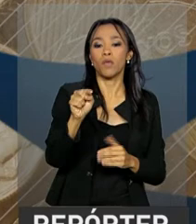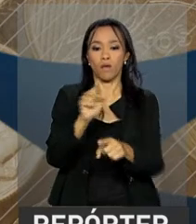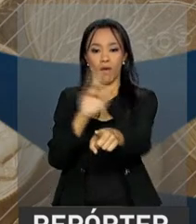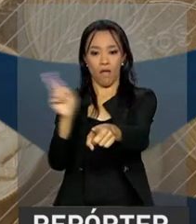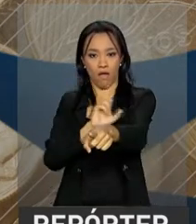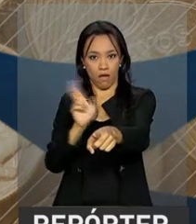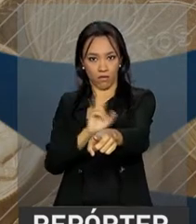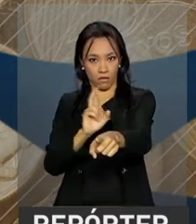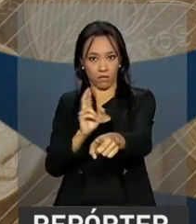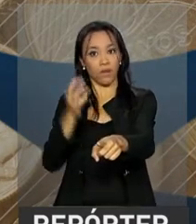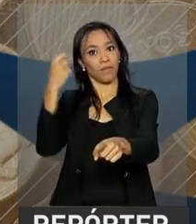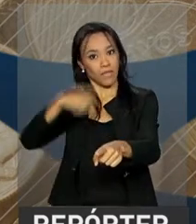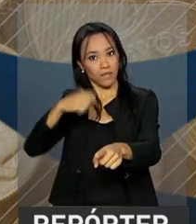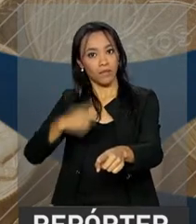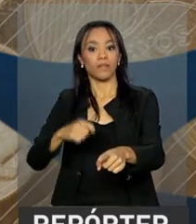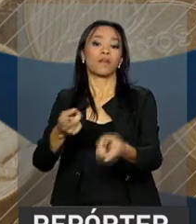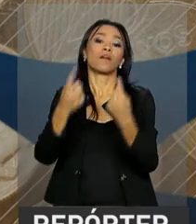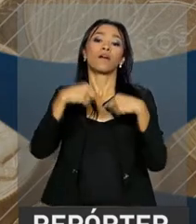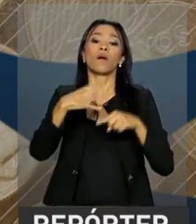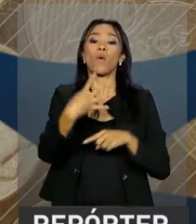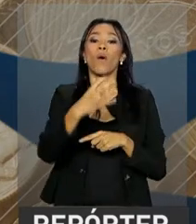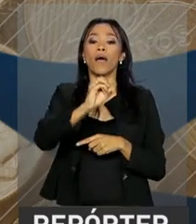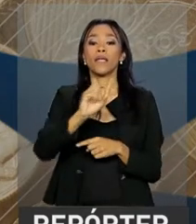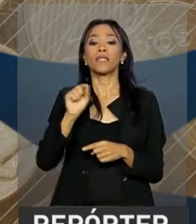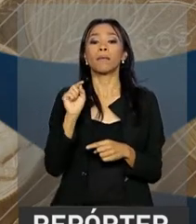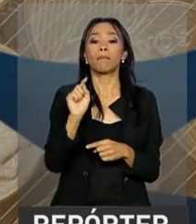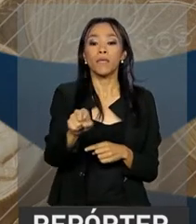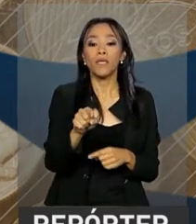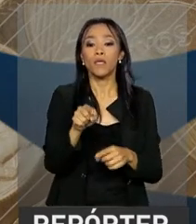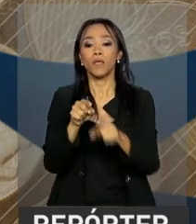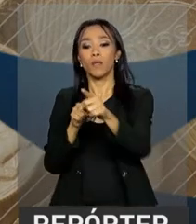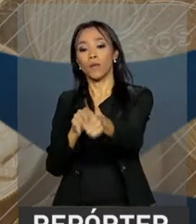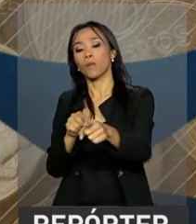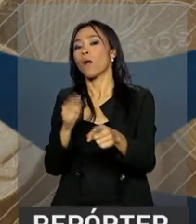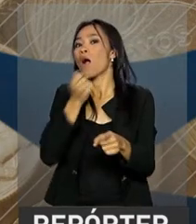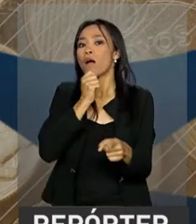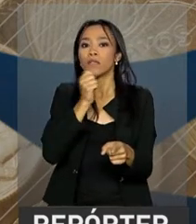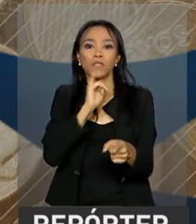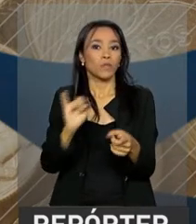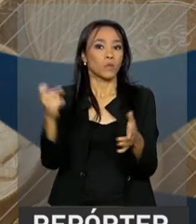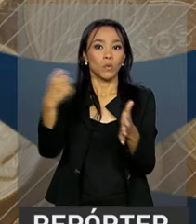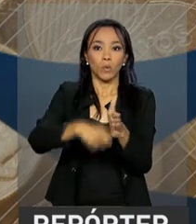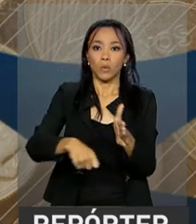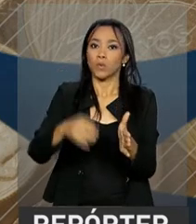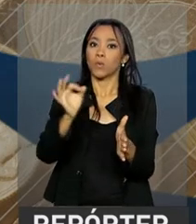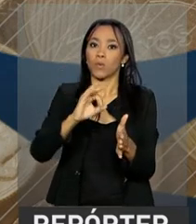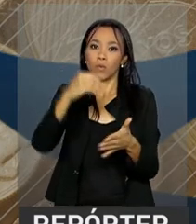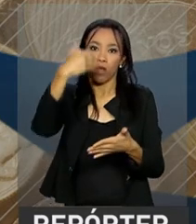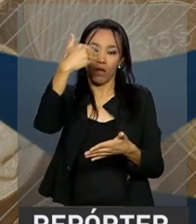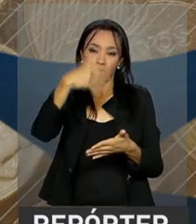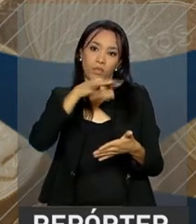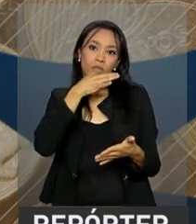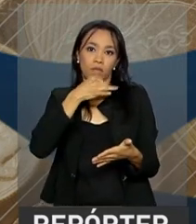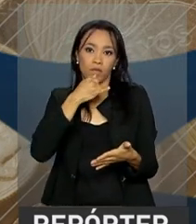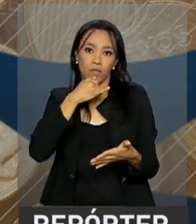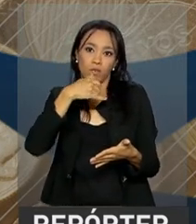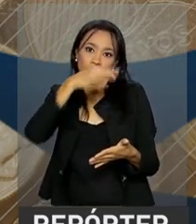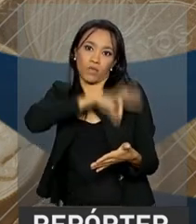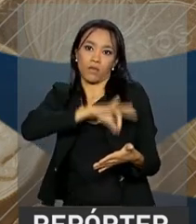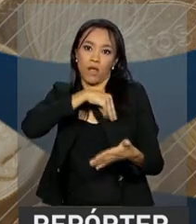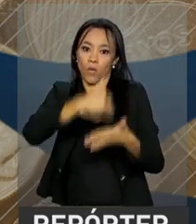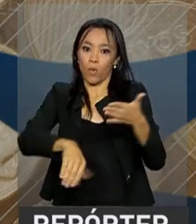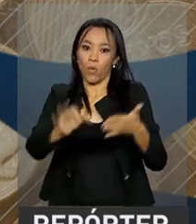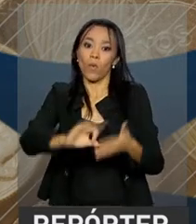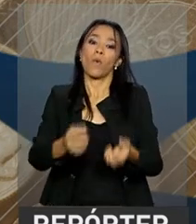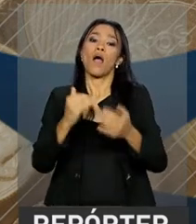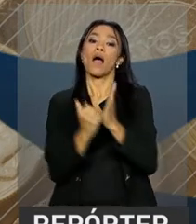tributáveis quarenta mil reais em rendimentos não tributáveis ou descontados na fonte acima de